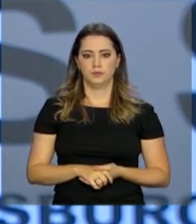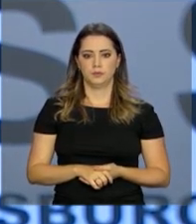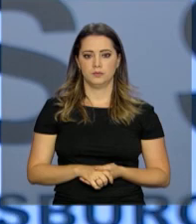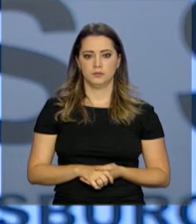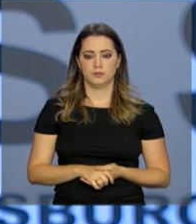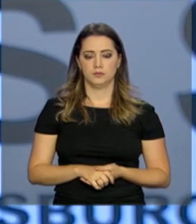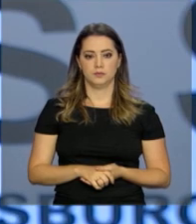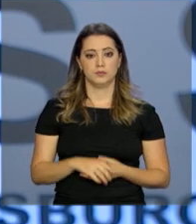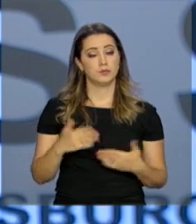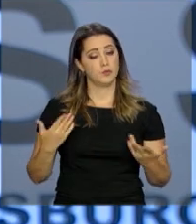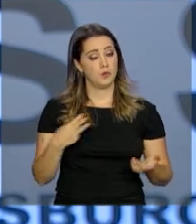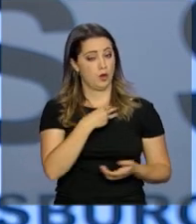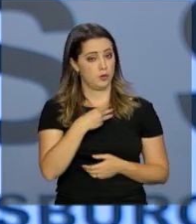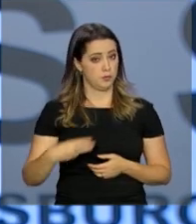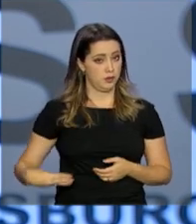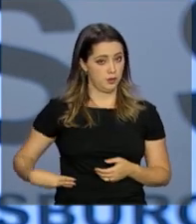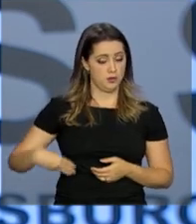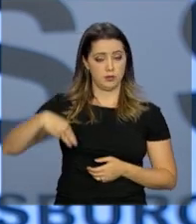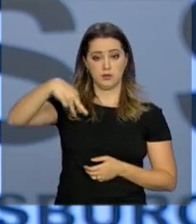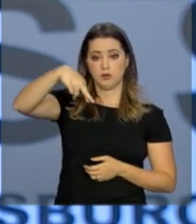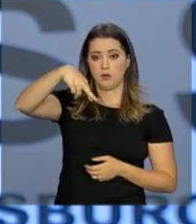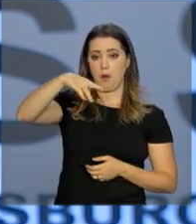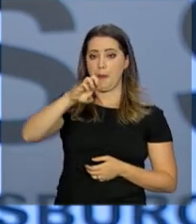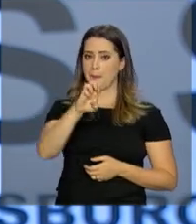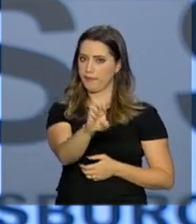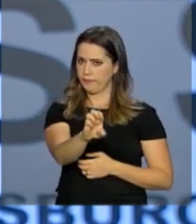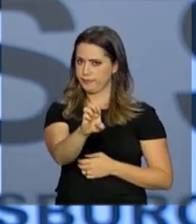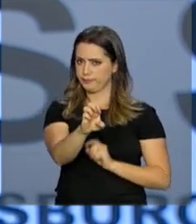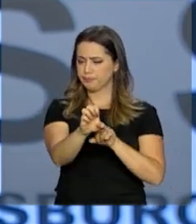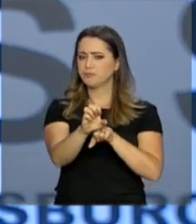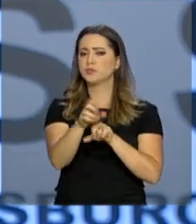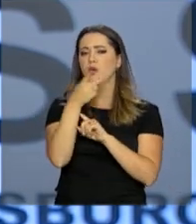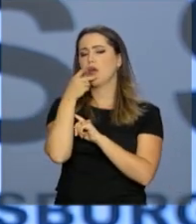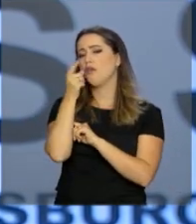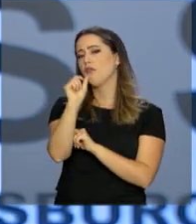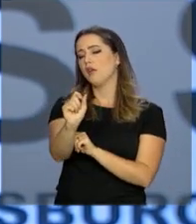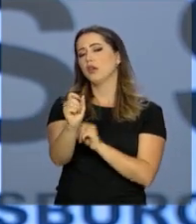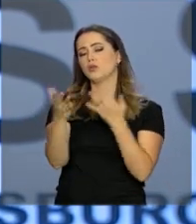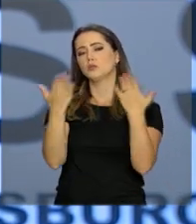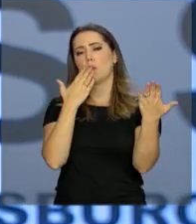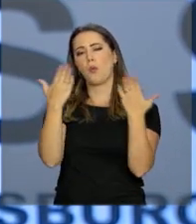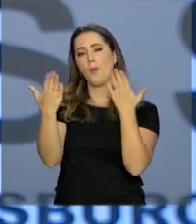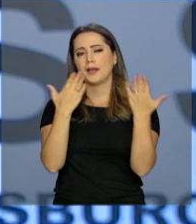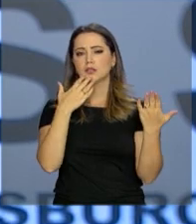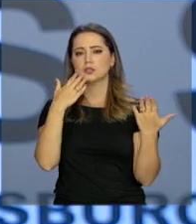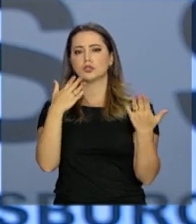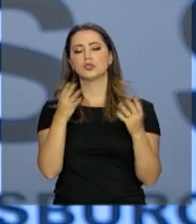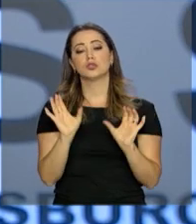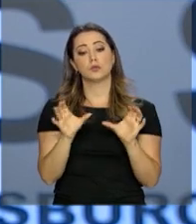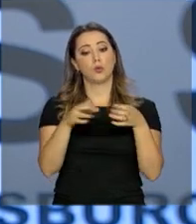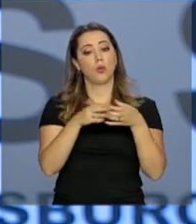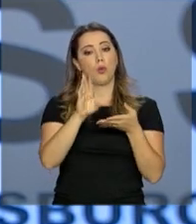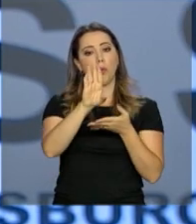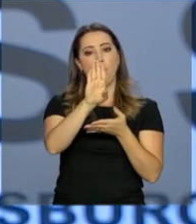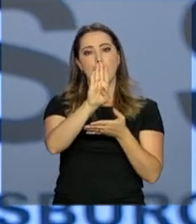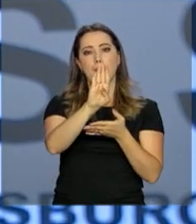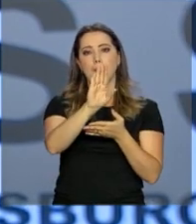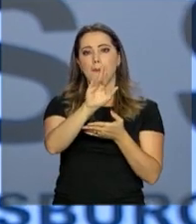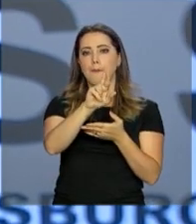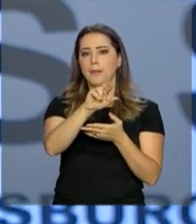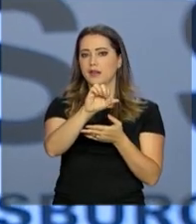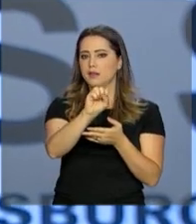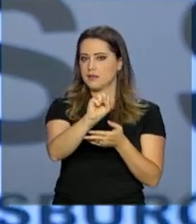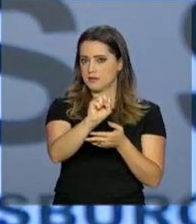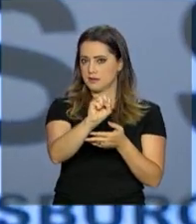o ministro das relações exteriores do brasil aloísio nunes ferreira fez um balanço da cúpula do brics ele relembrou os acordos assinados